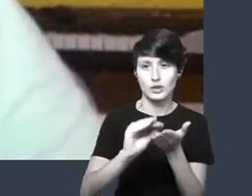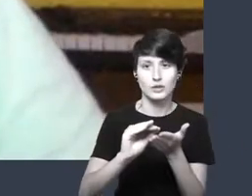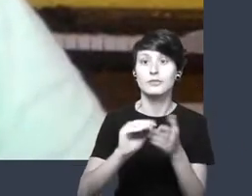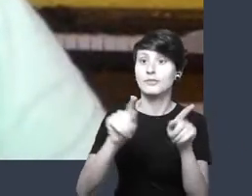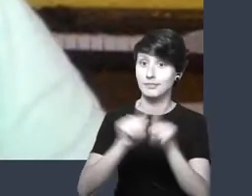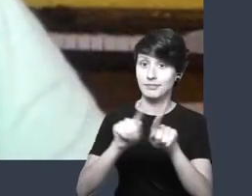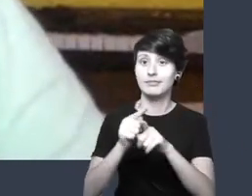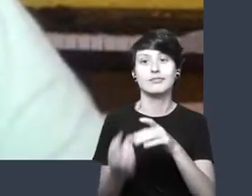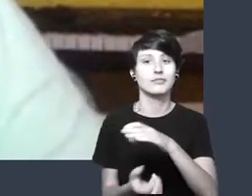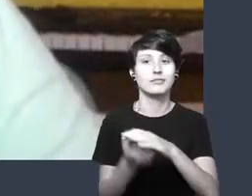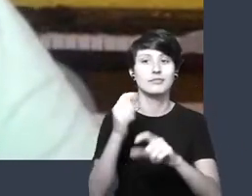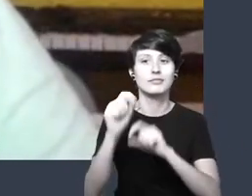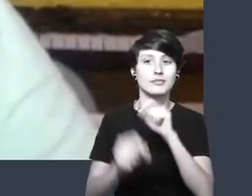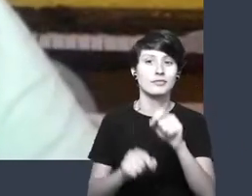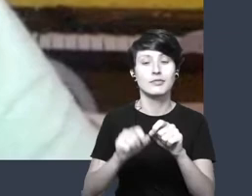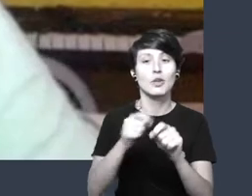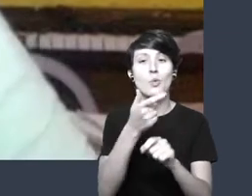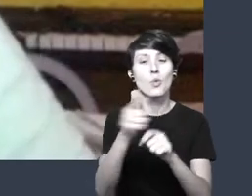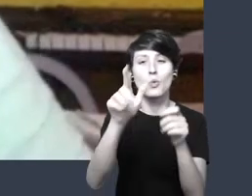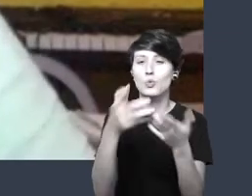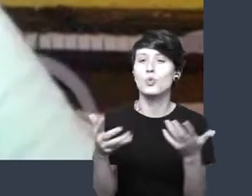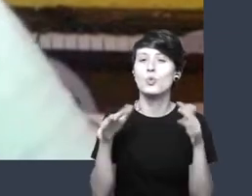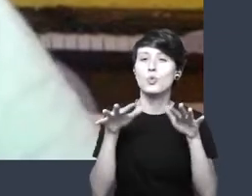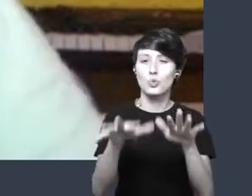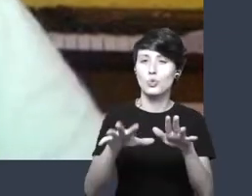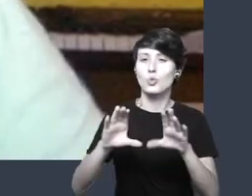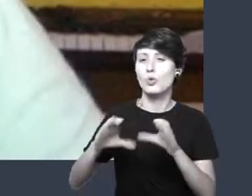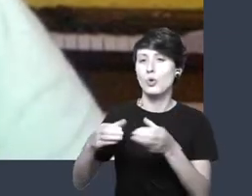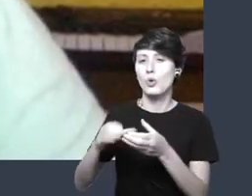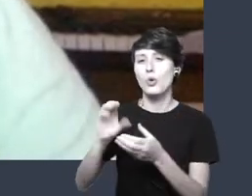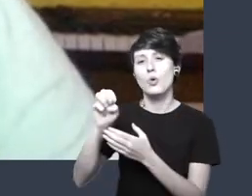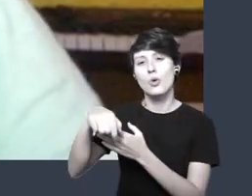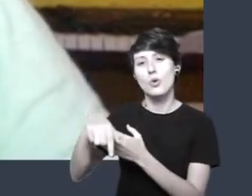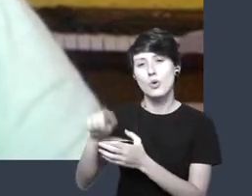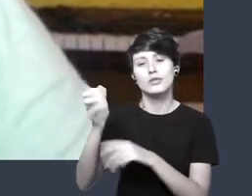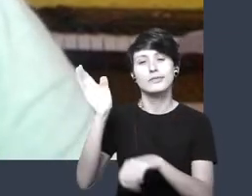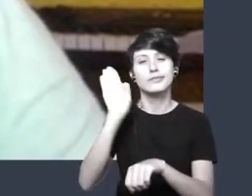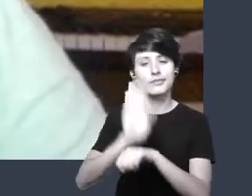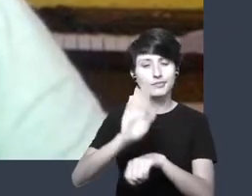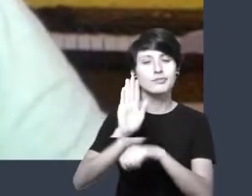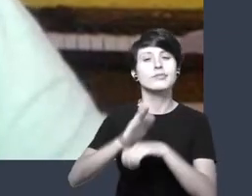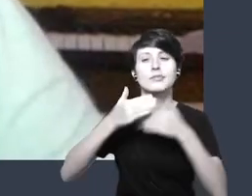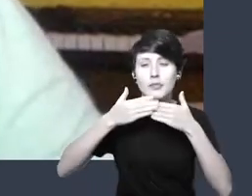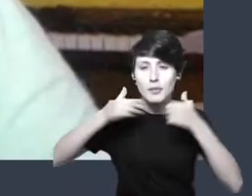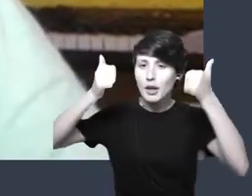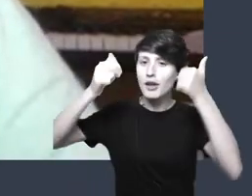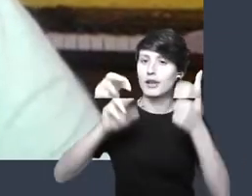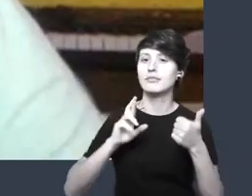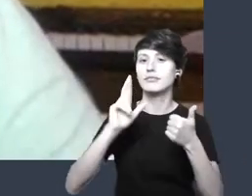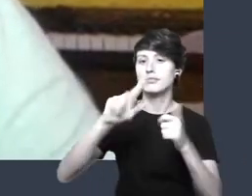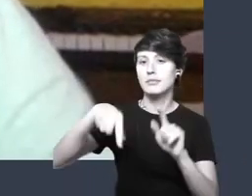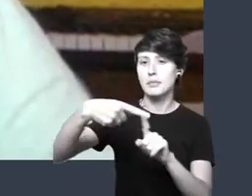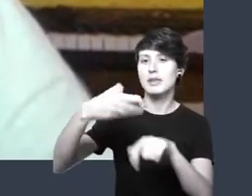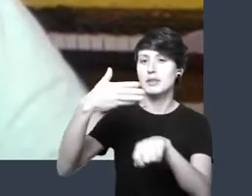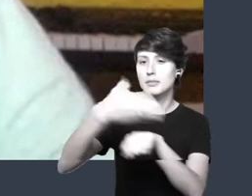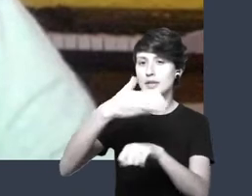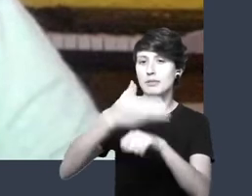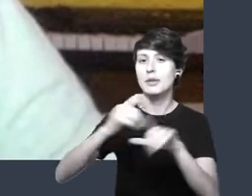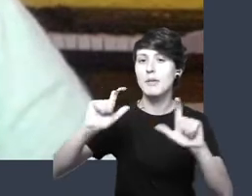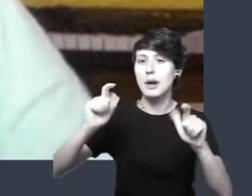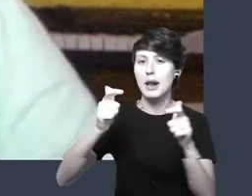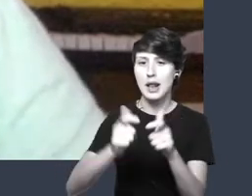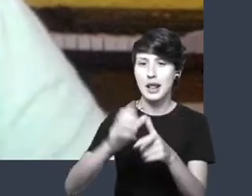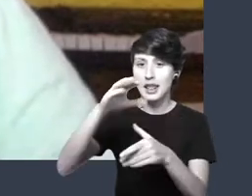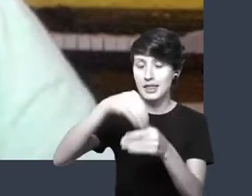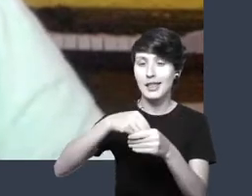fundadora também do AI Inclusive, uma organização que ajuda a aumentar a representação e a participação de minorias na inteligência